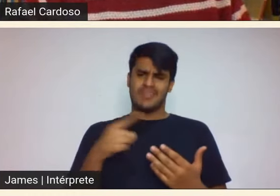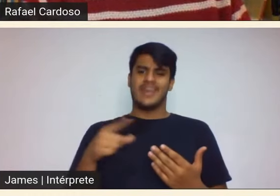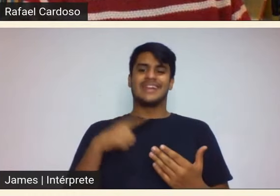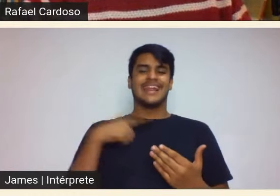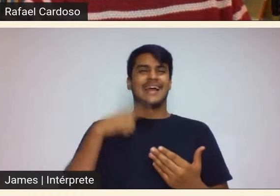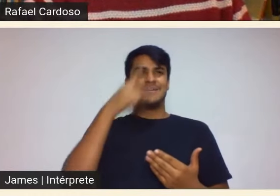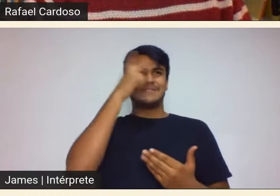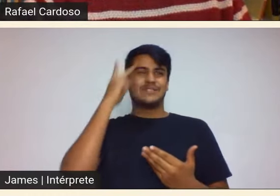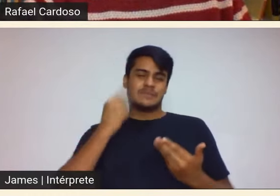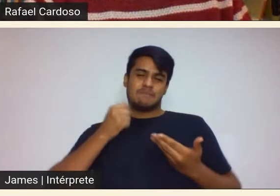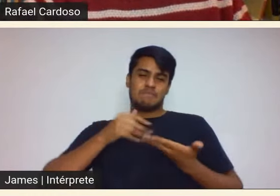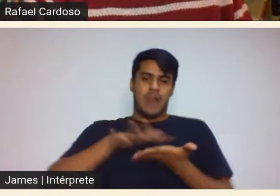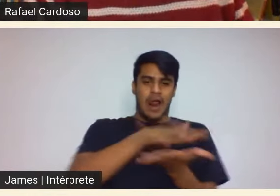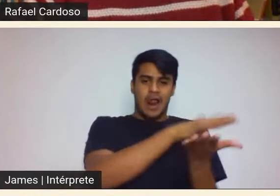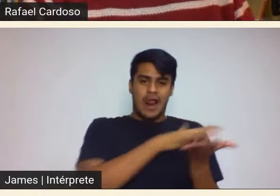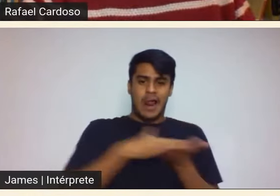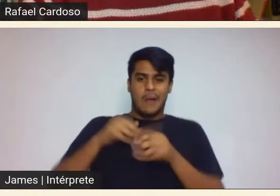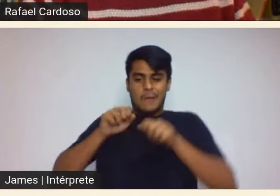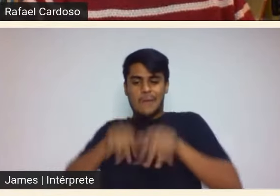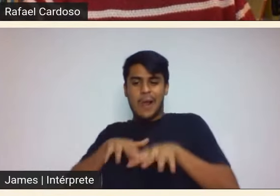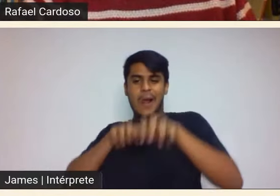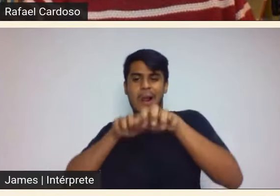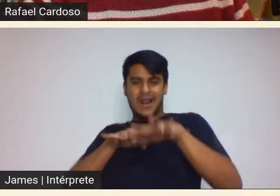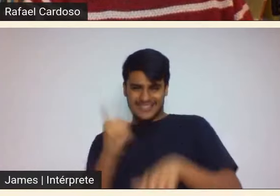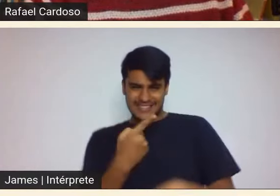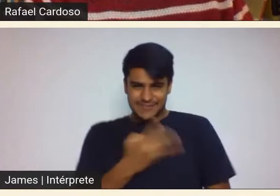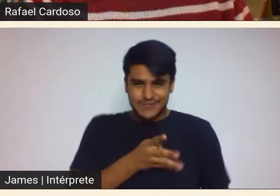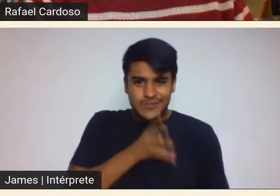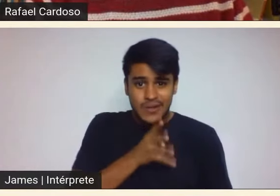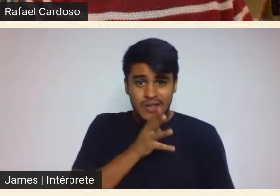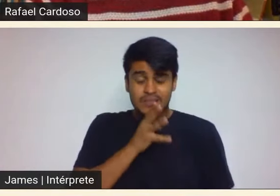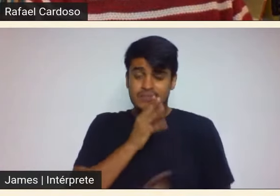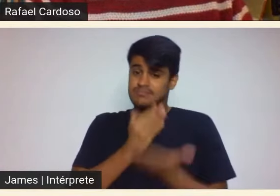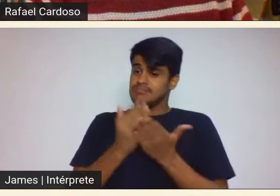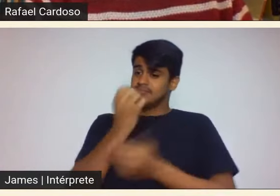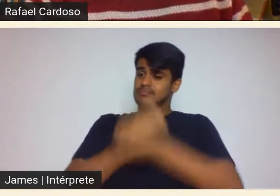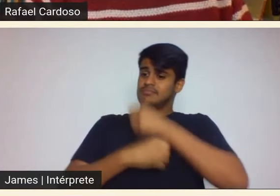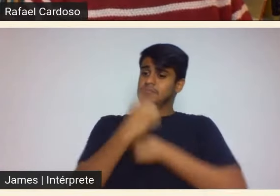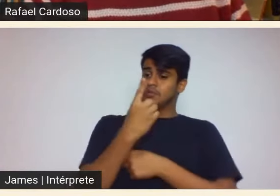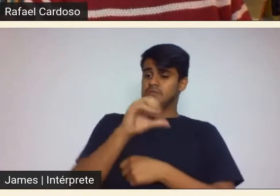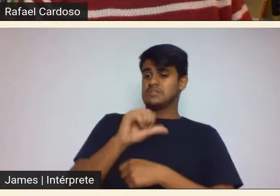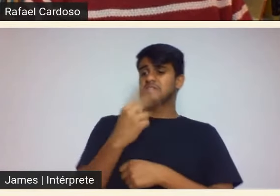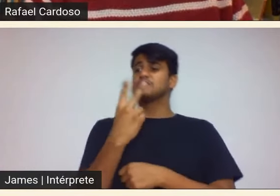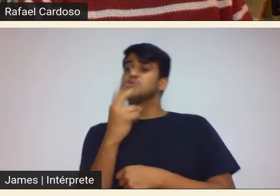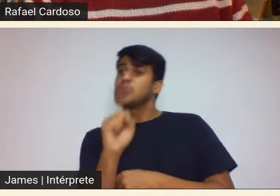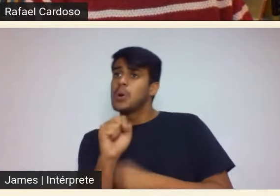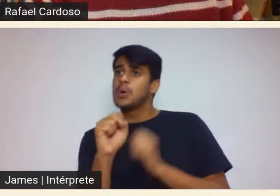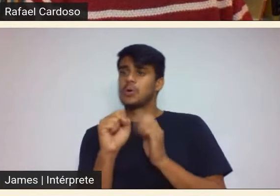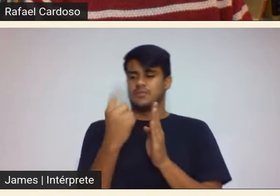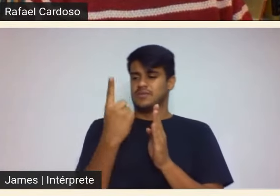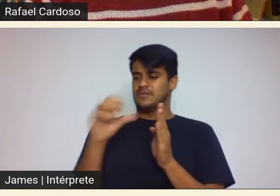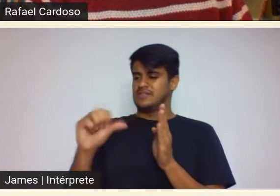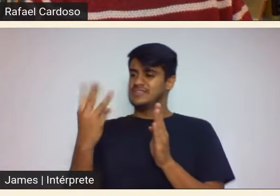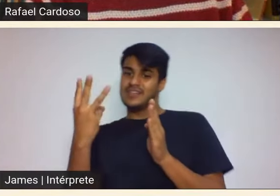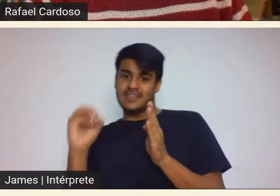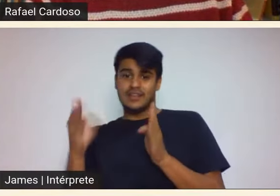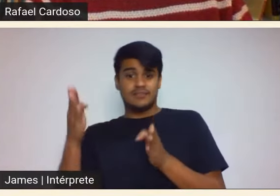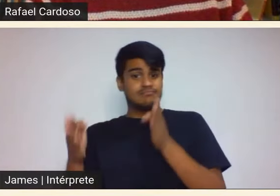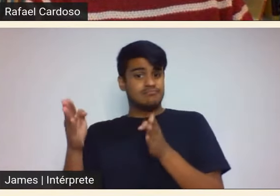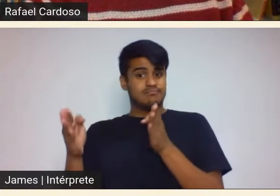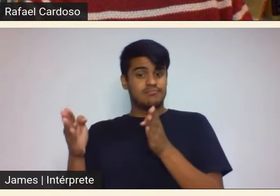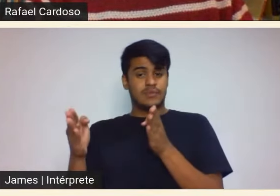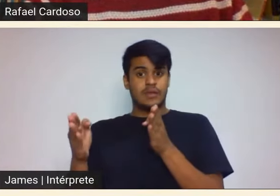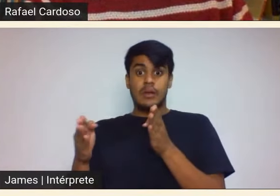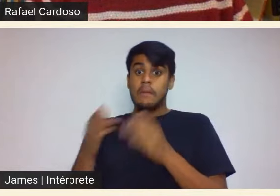samba, é o carnaval que a gente conhece, ele começa em 1928, 1930, e construiu-se uma historiografia em